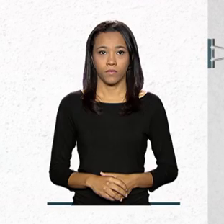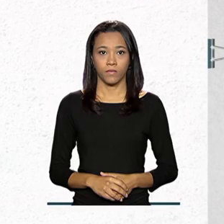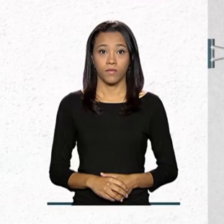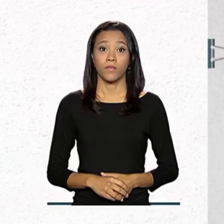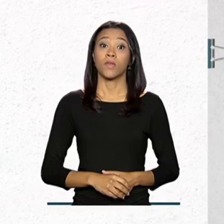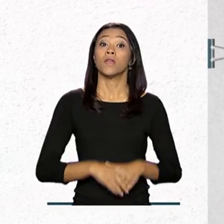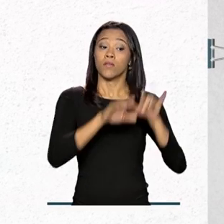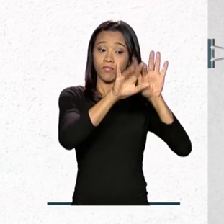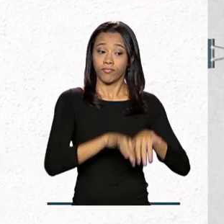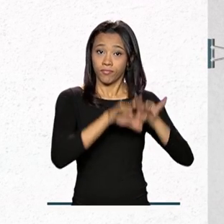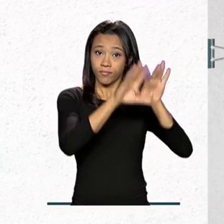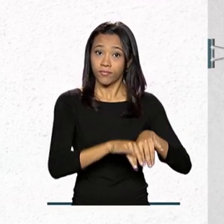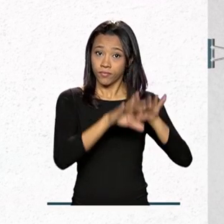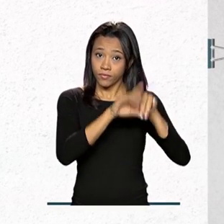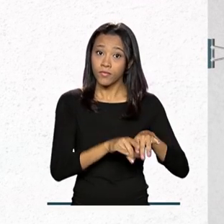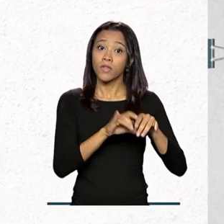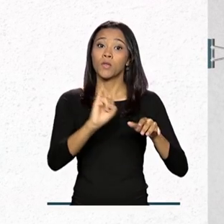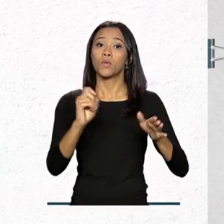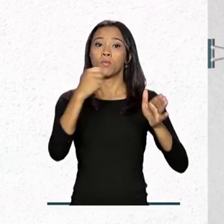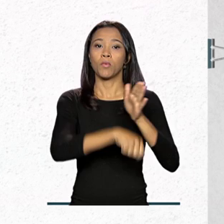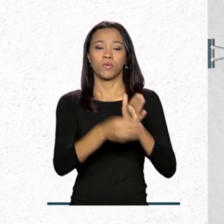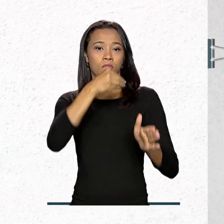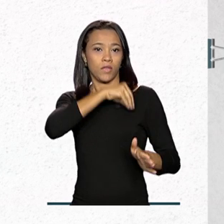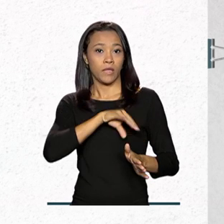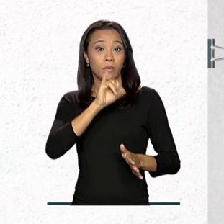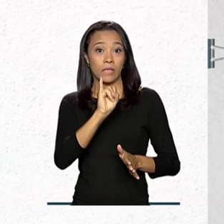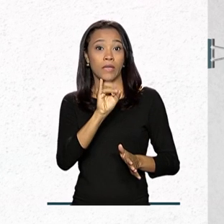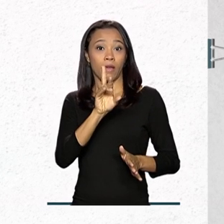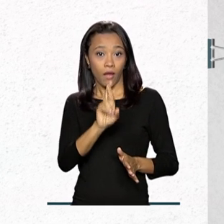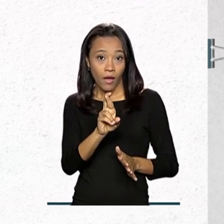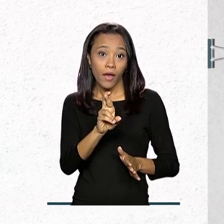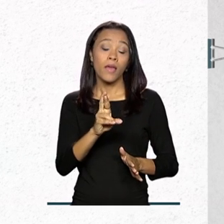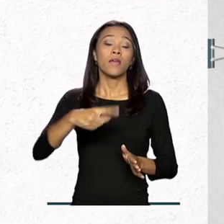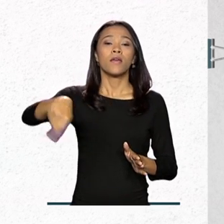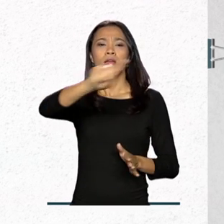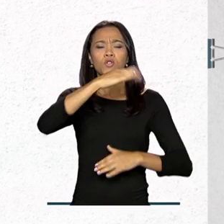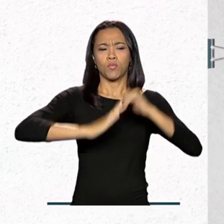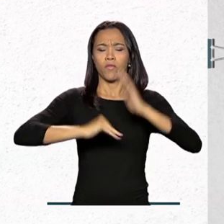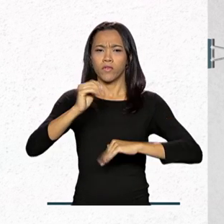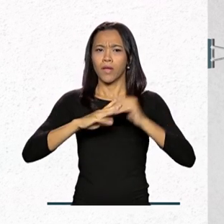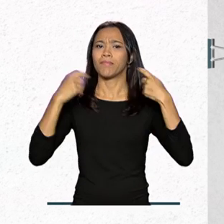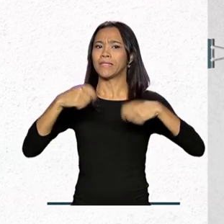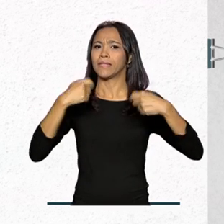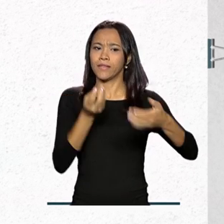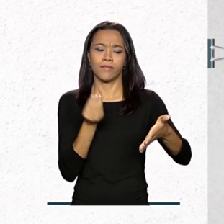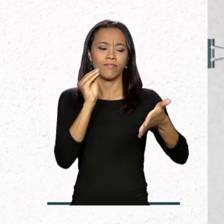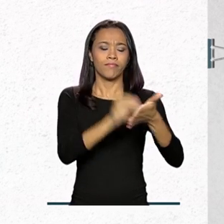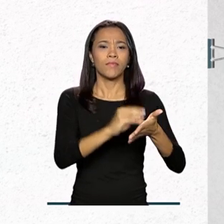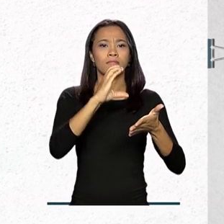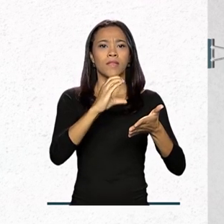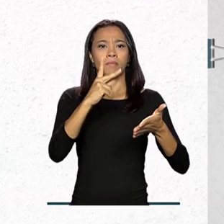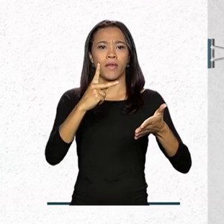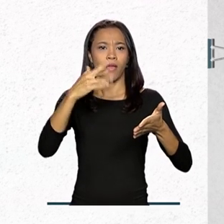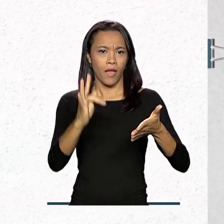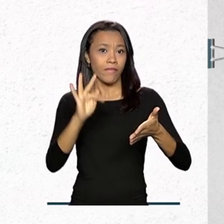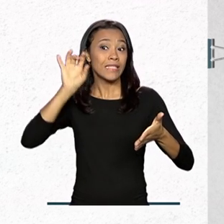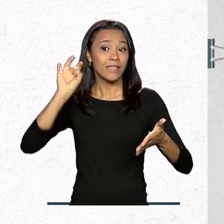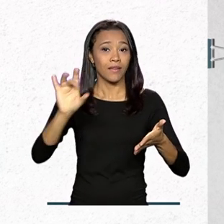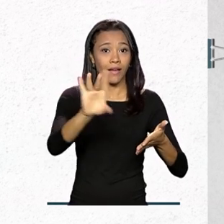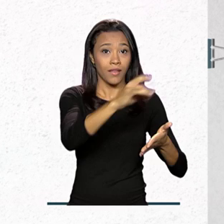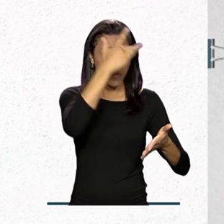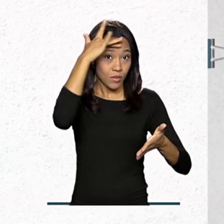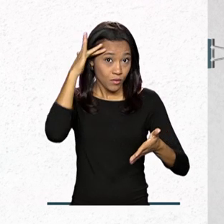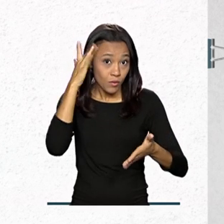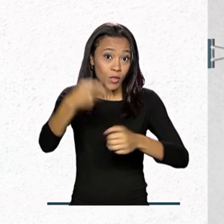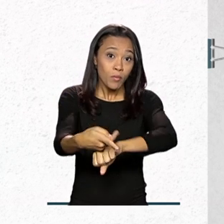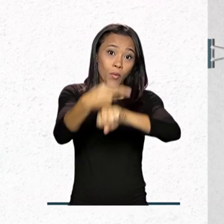Na declaração do Imposto de Renda Pessoa Física deste ano, os profissionais liberais devem informar o CPF de cada cliente